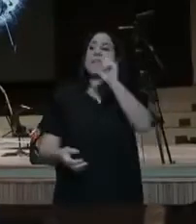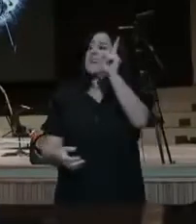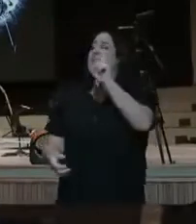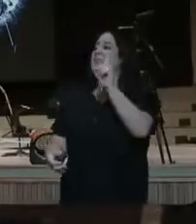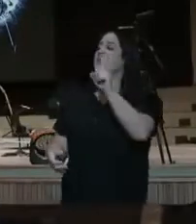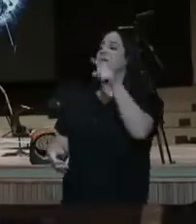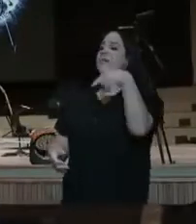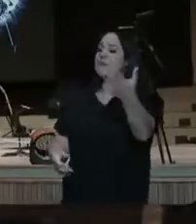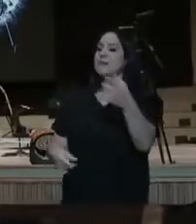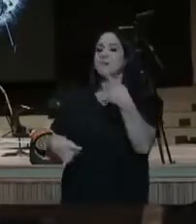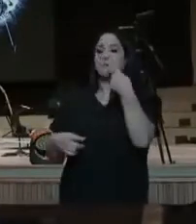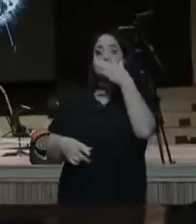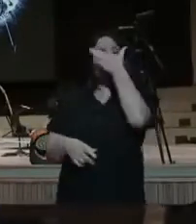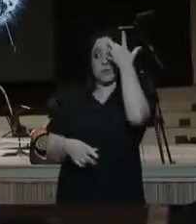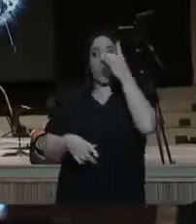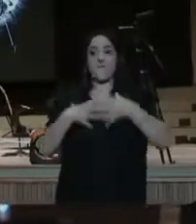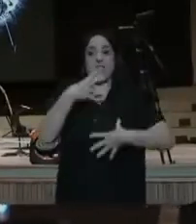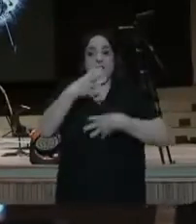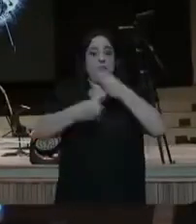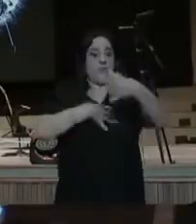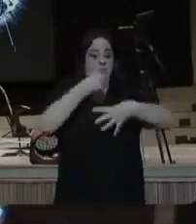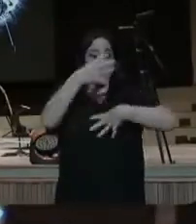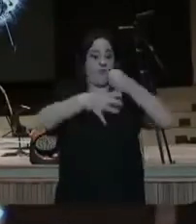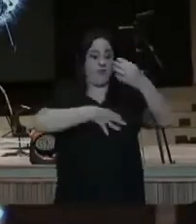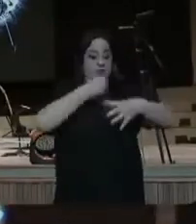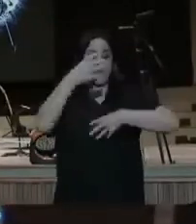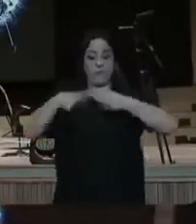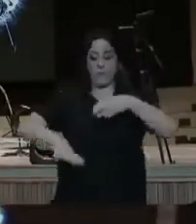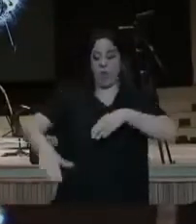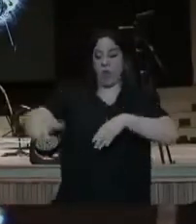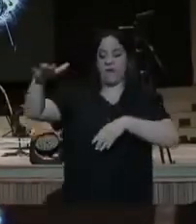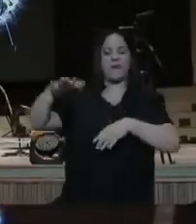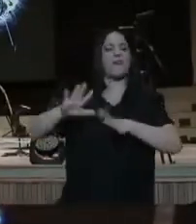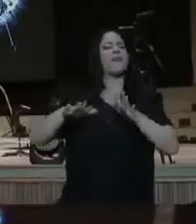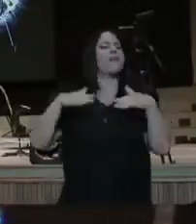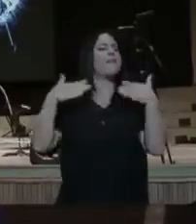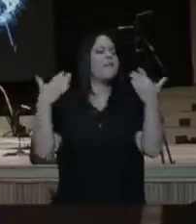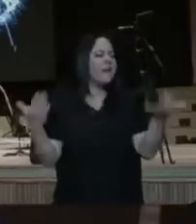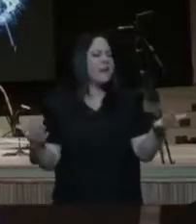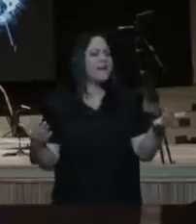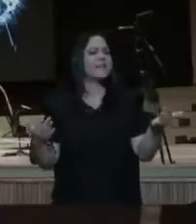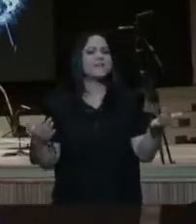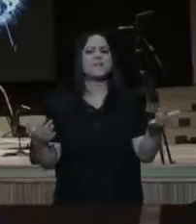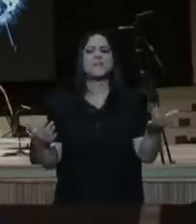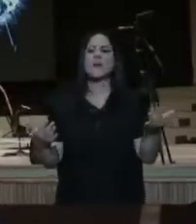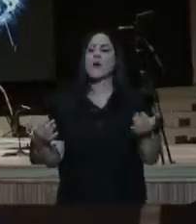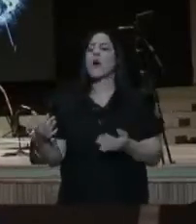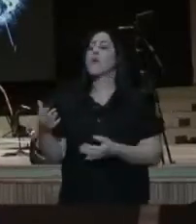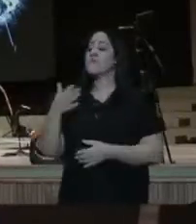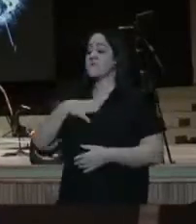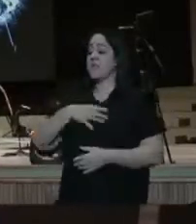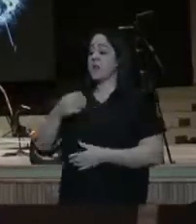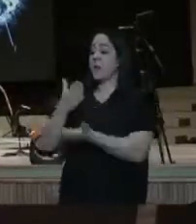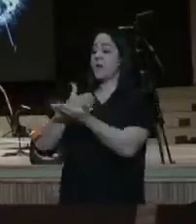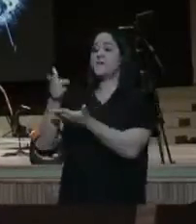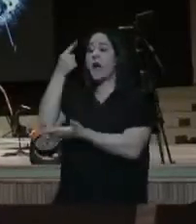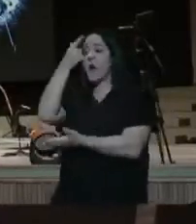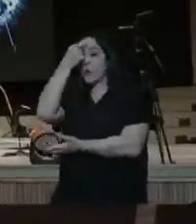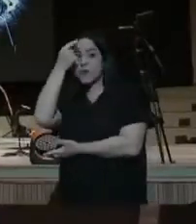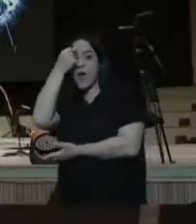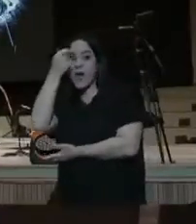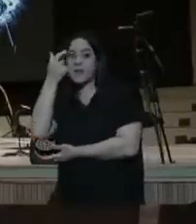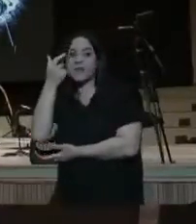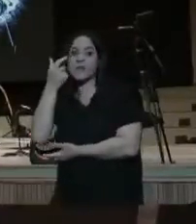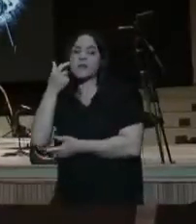quando o que tem gente não pára de ter filho não quando o menino deve entrar na faculdade vai ficar bacana